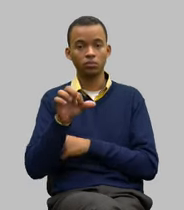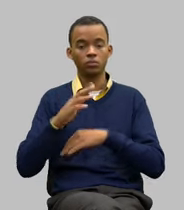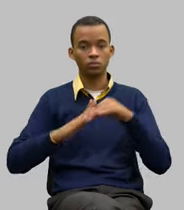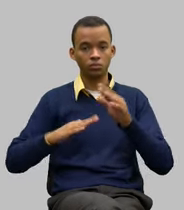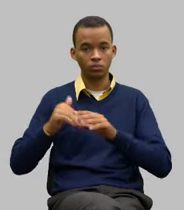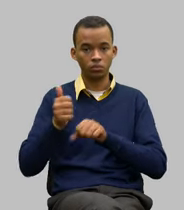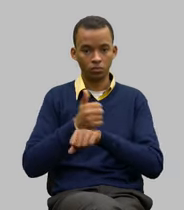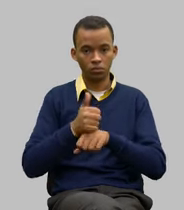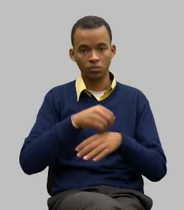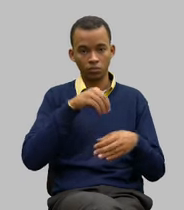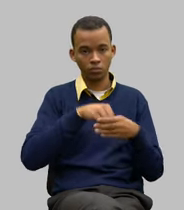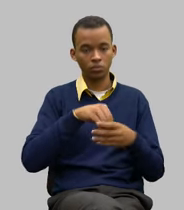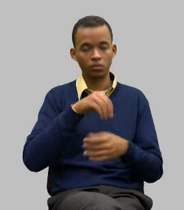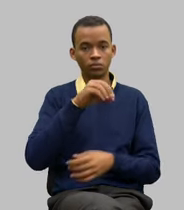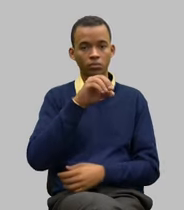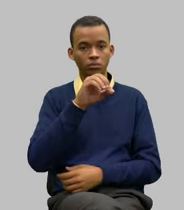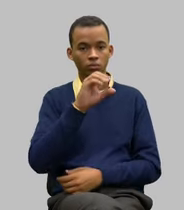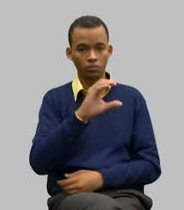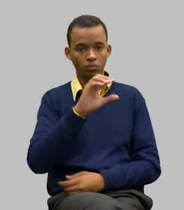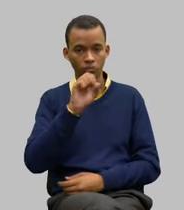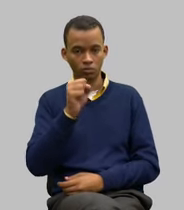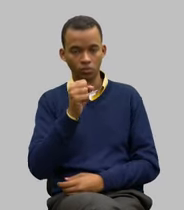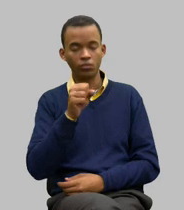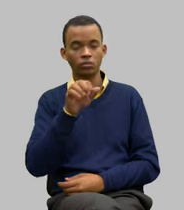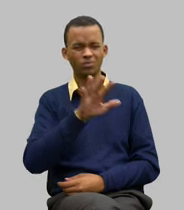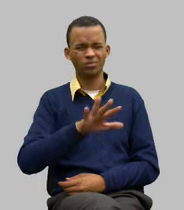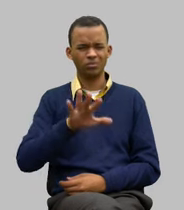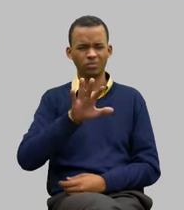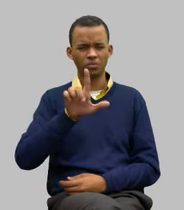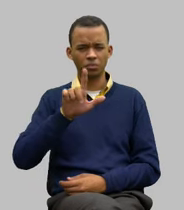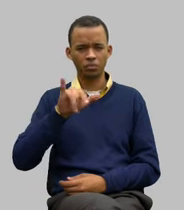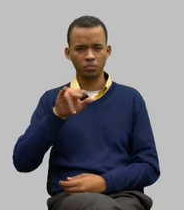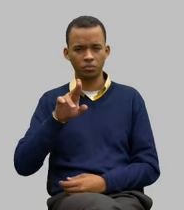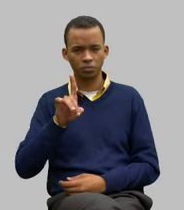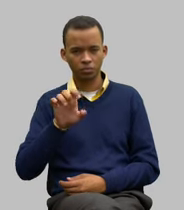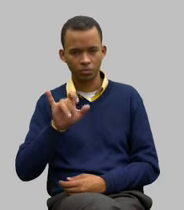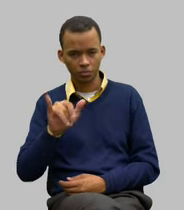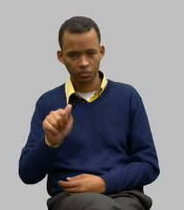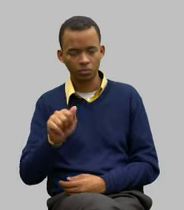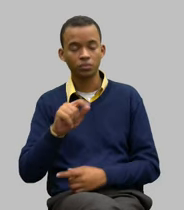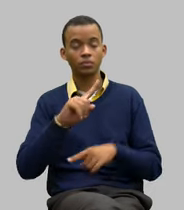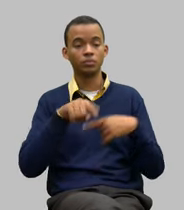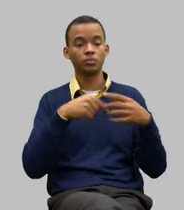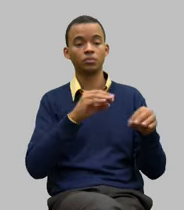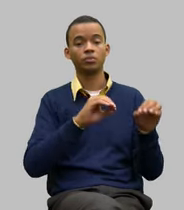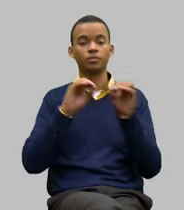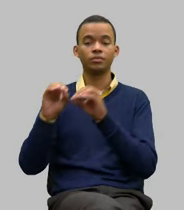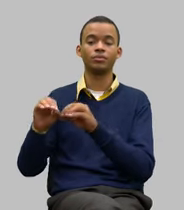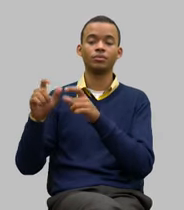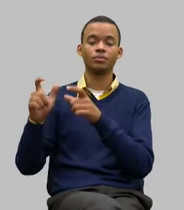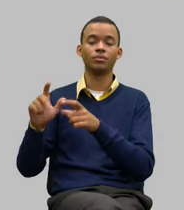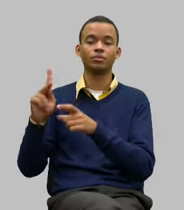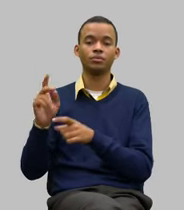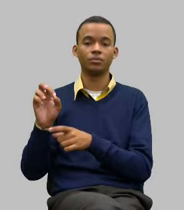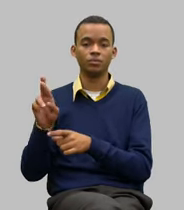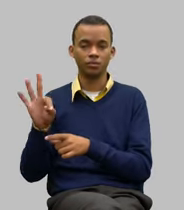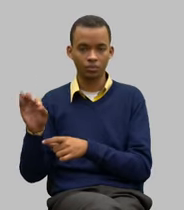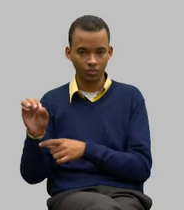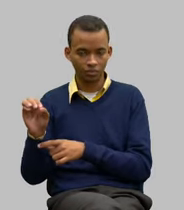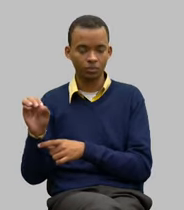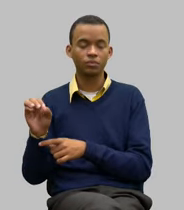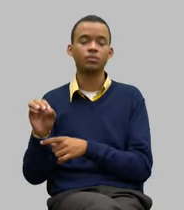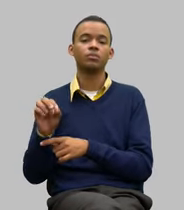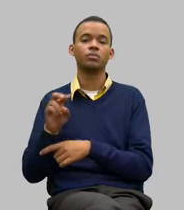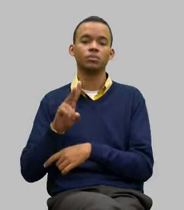csel centro sócio educativo lindeia foram removidos para o CSE Orto sendo assim a unidade será